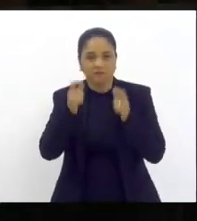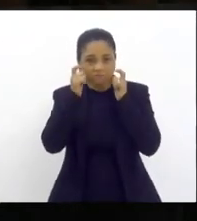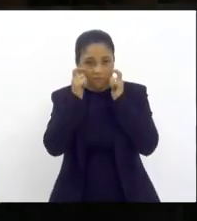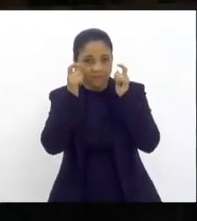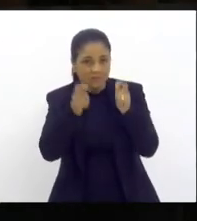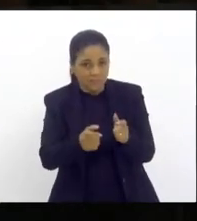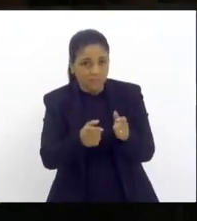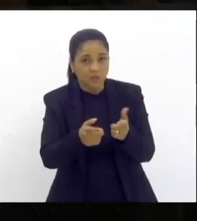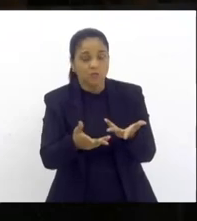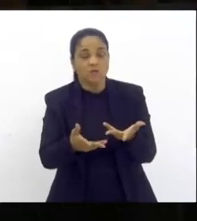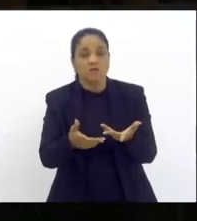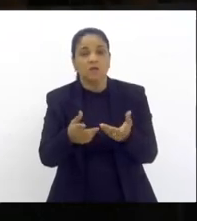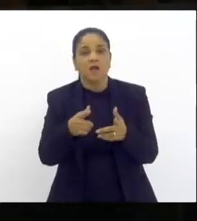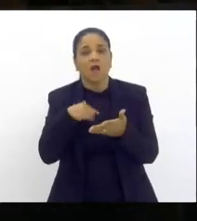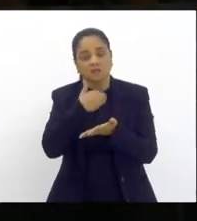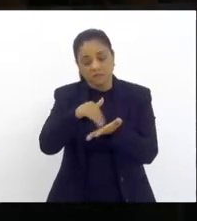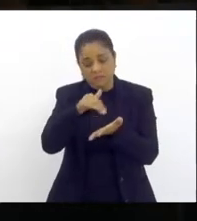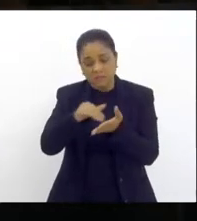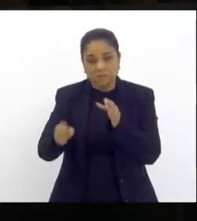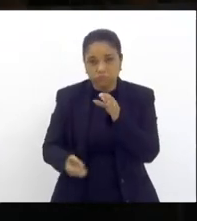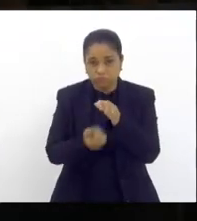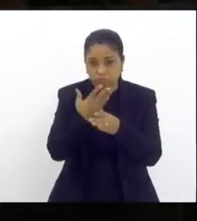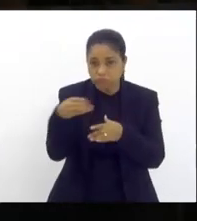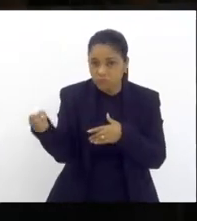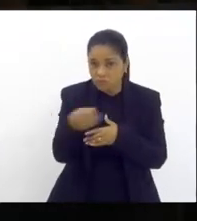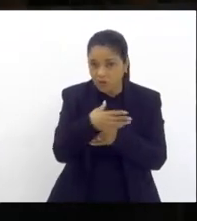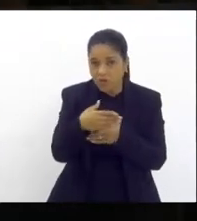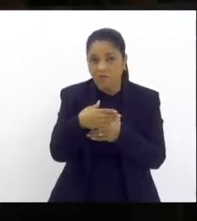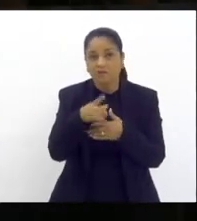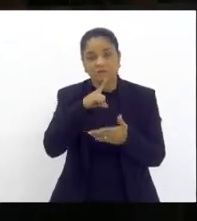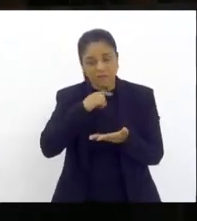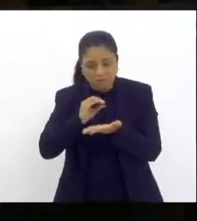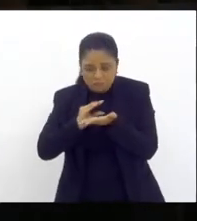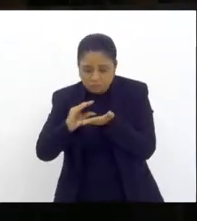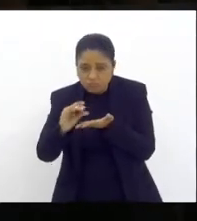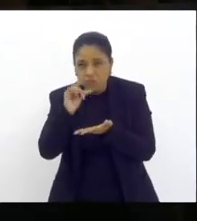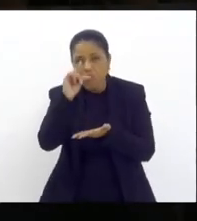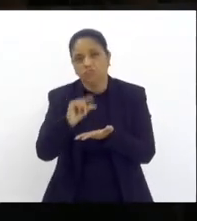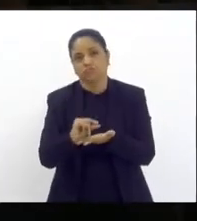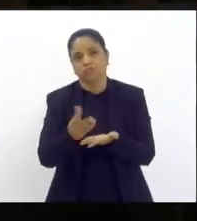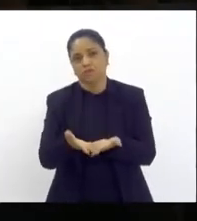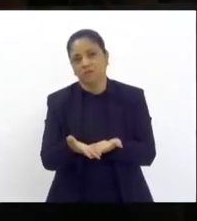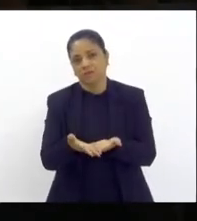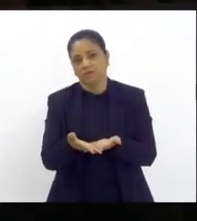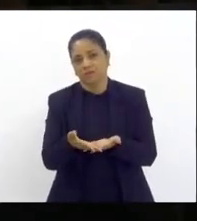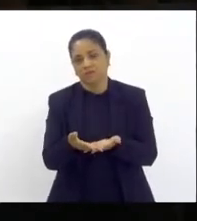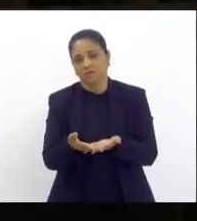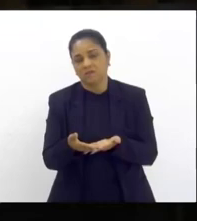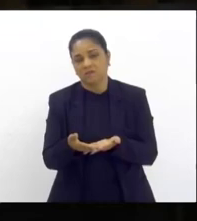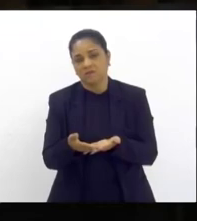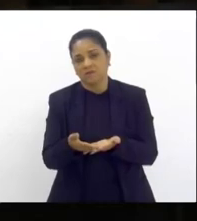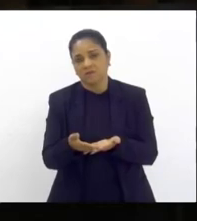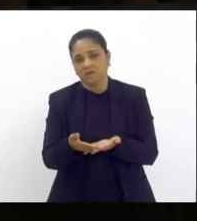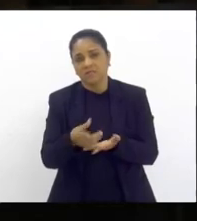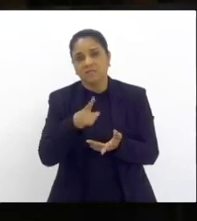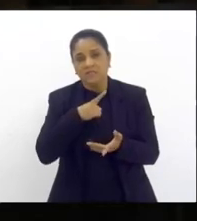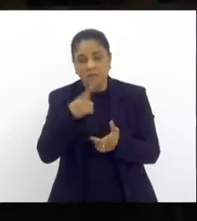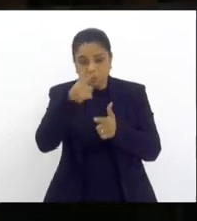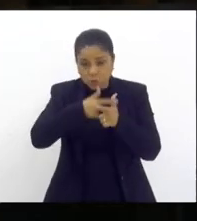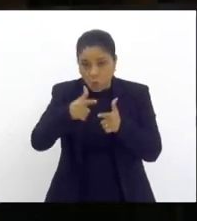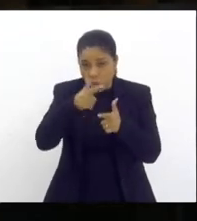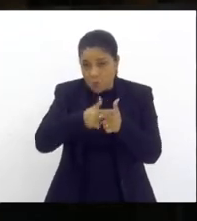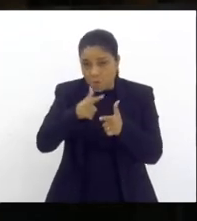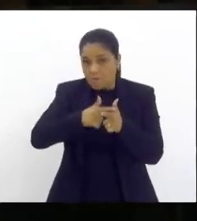essa secretaria recém-criada também conta com um orçamento ínfimo. Ou seja, a gente tem um problema